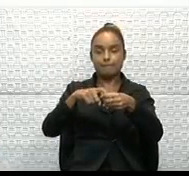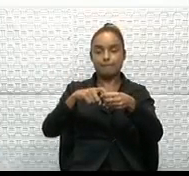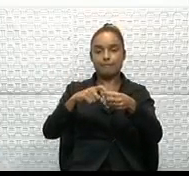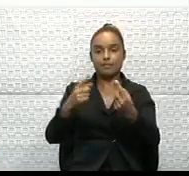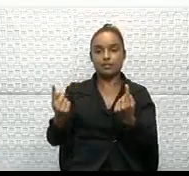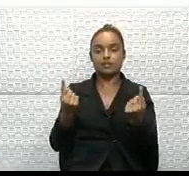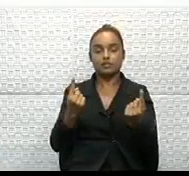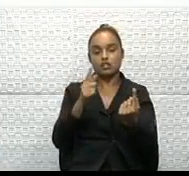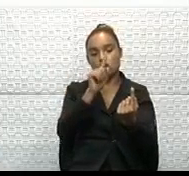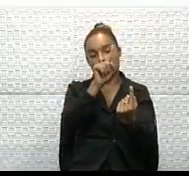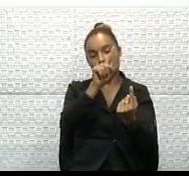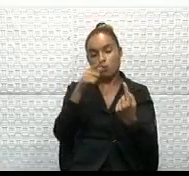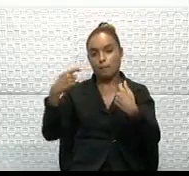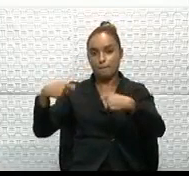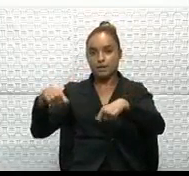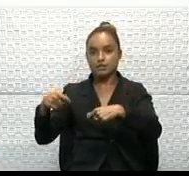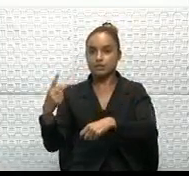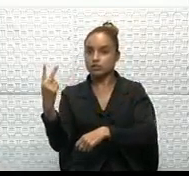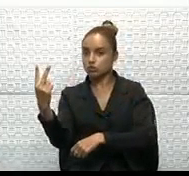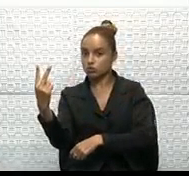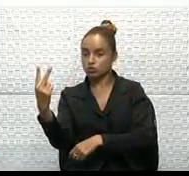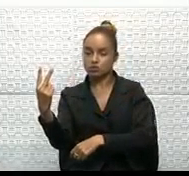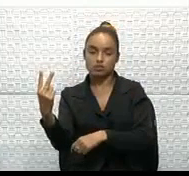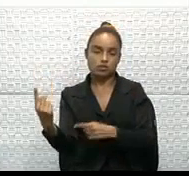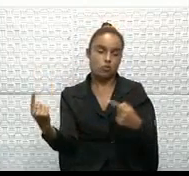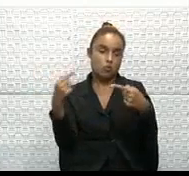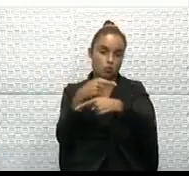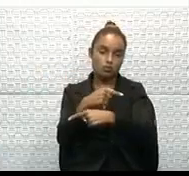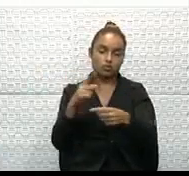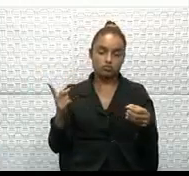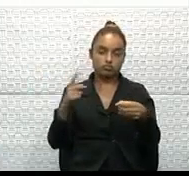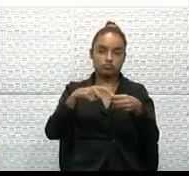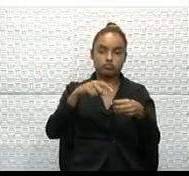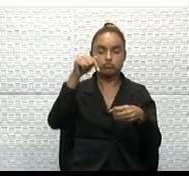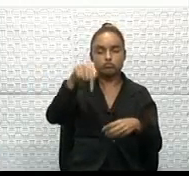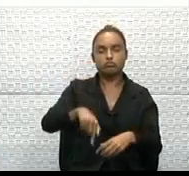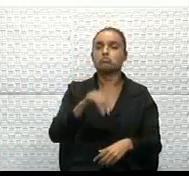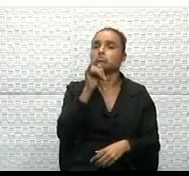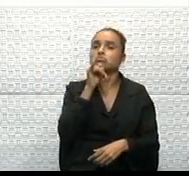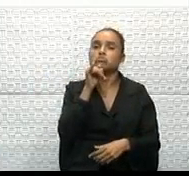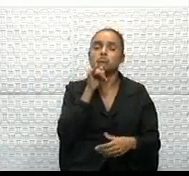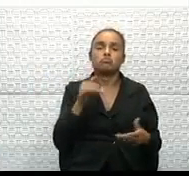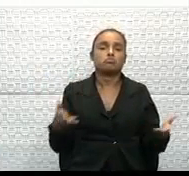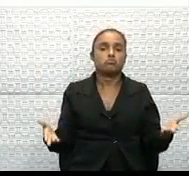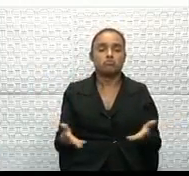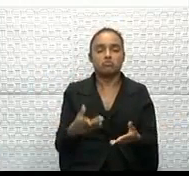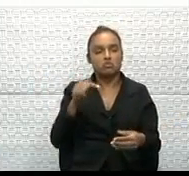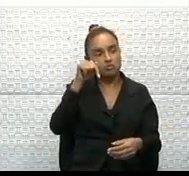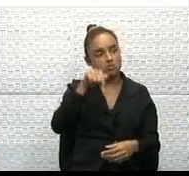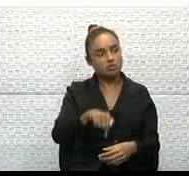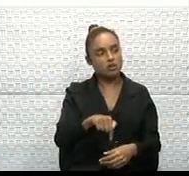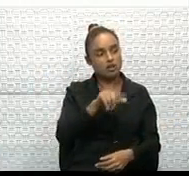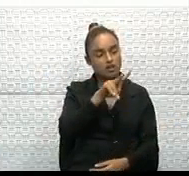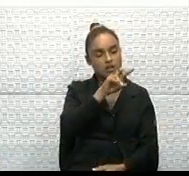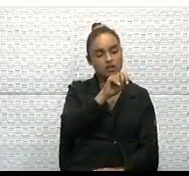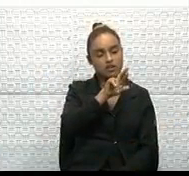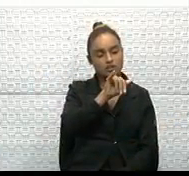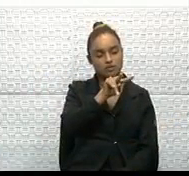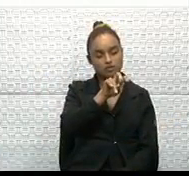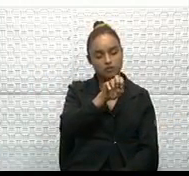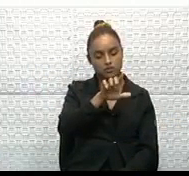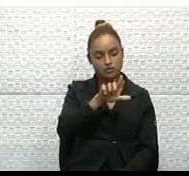essas variáveis. No nosso exemplo, quais são as variáveis que nós estamos tratando? Nós temos a variável